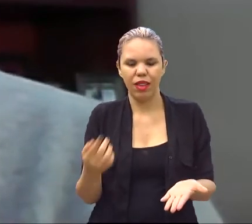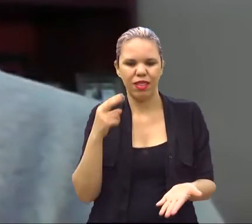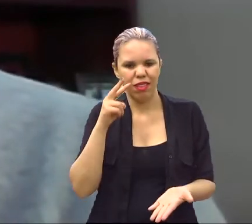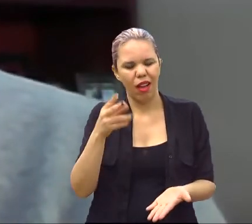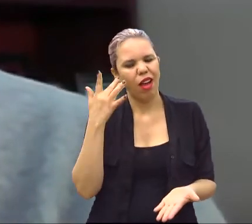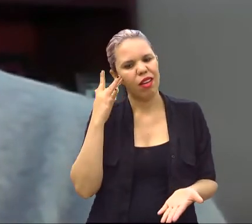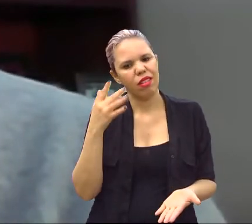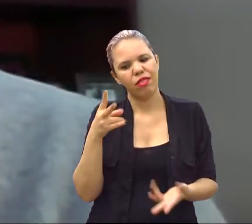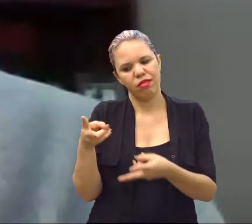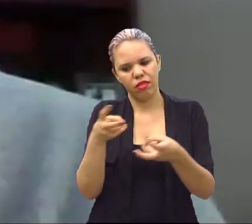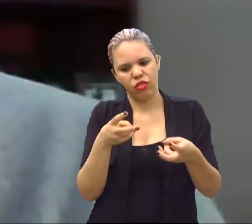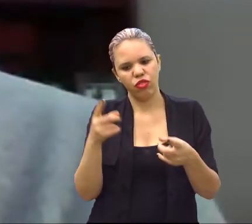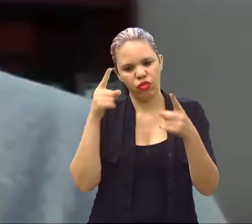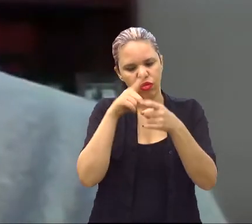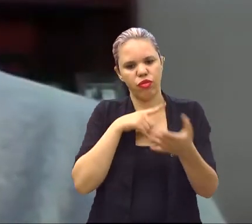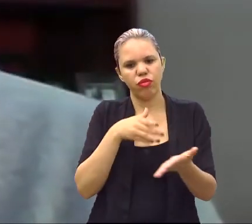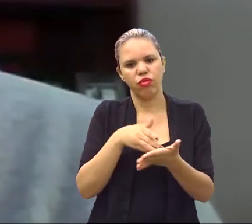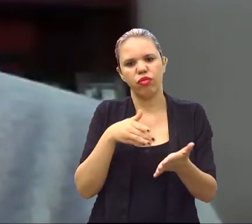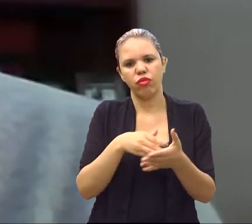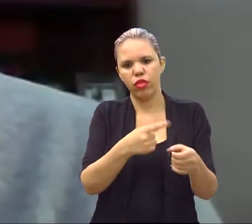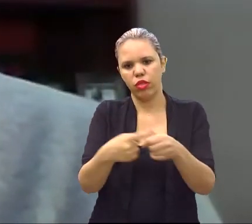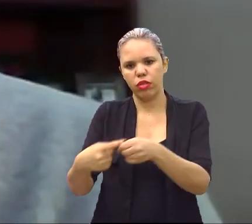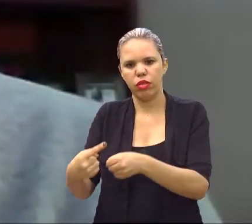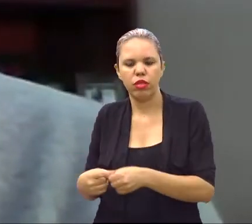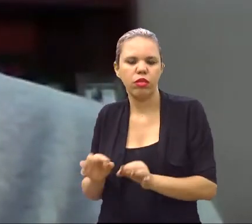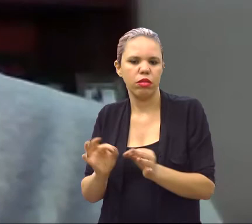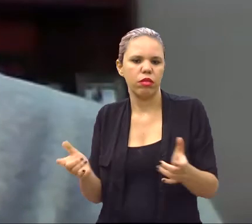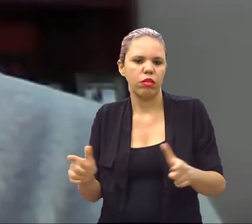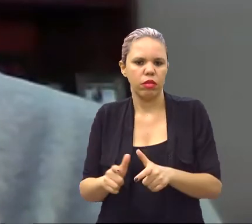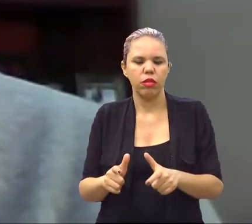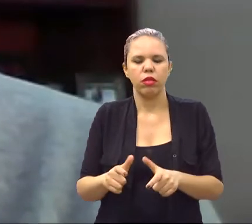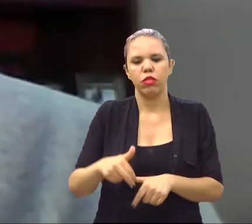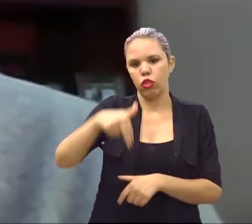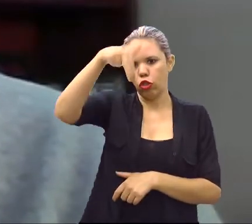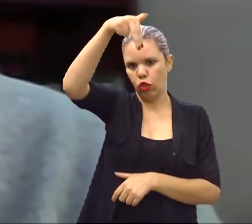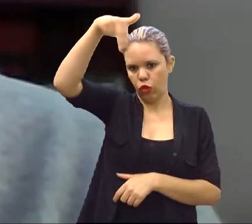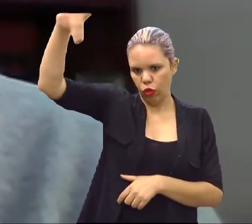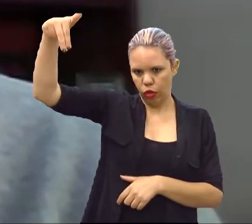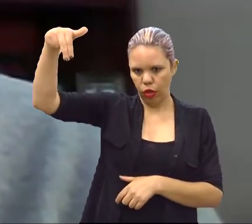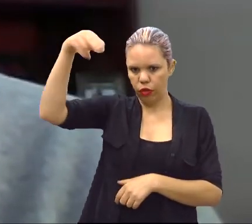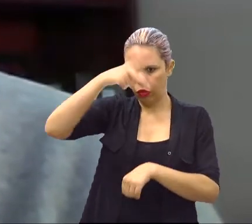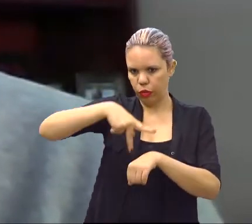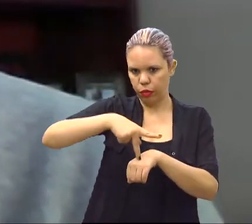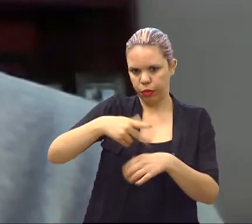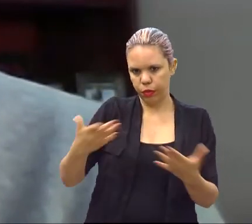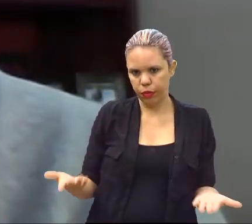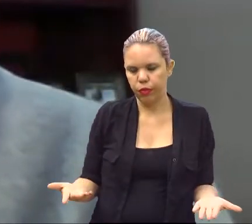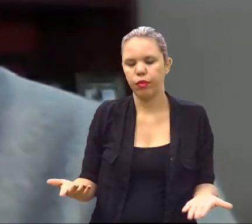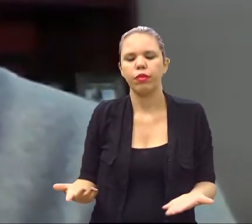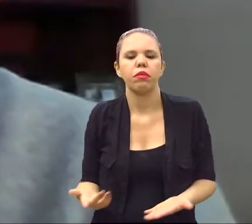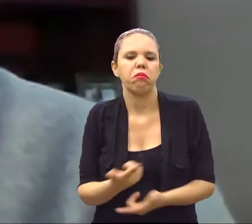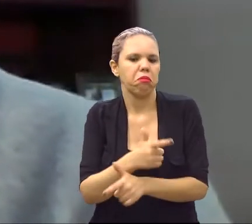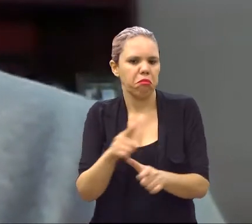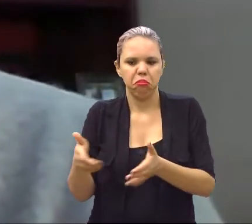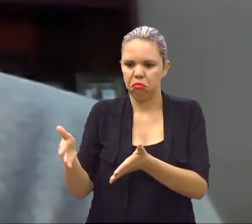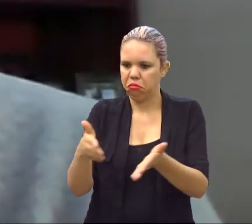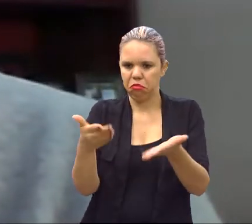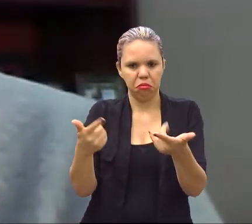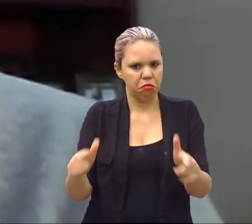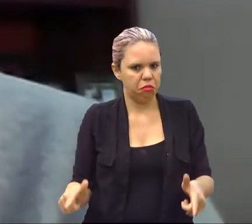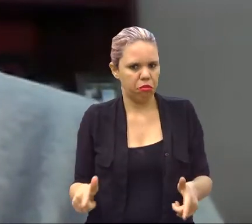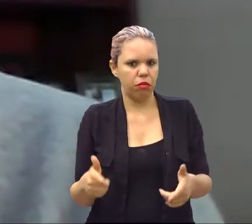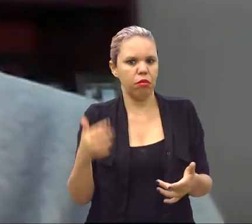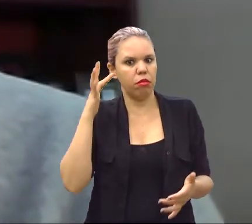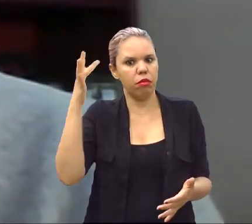as dificuldades que nós temos lá com os municípios do norte e nordeste do país, né? Onde, inclusive, nem tem estradas.